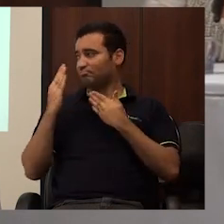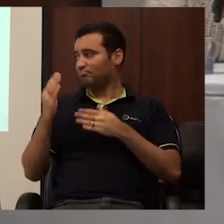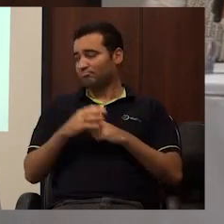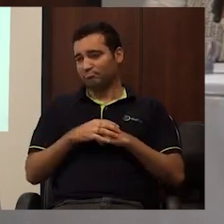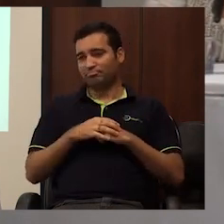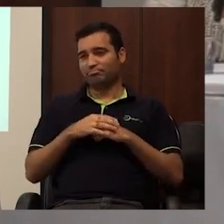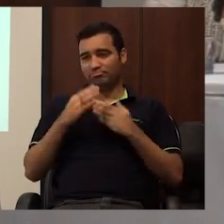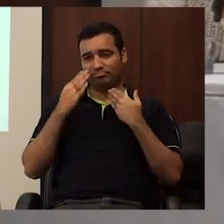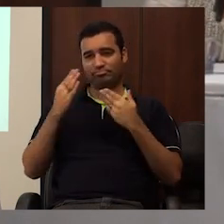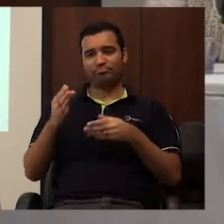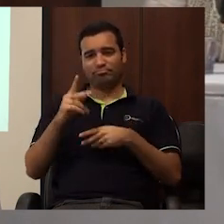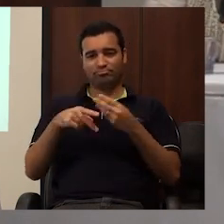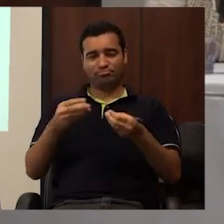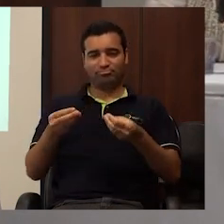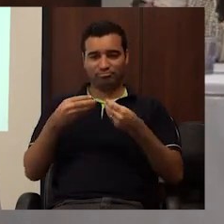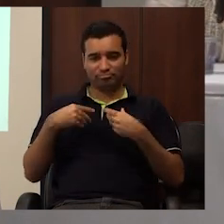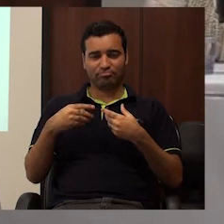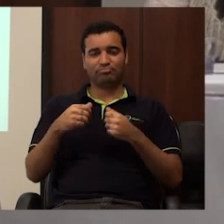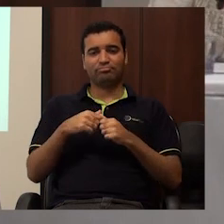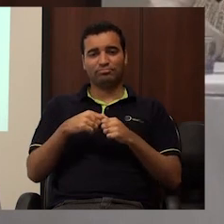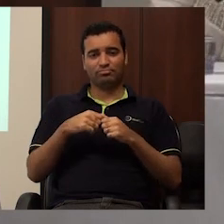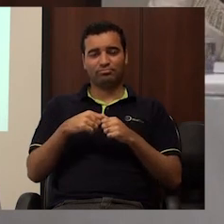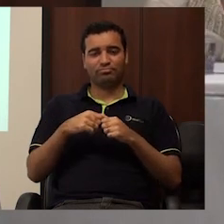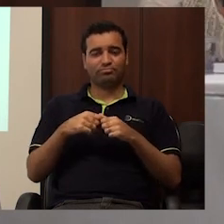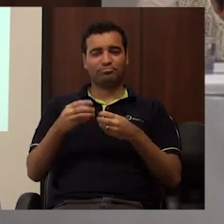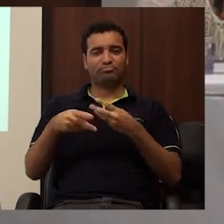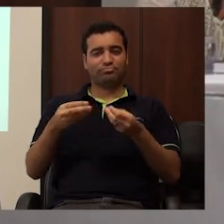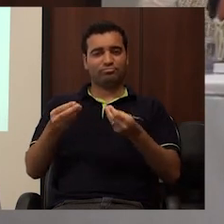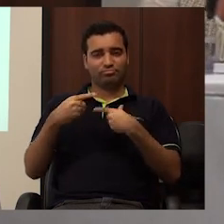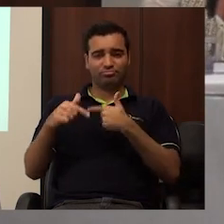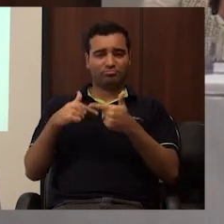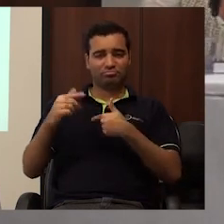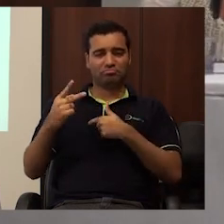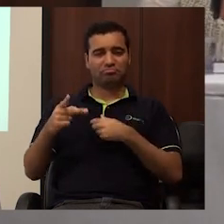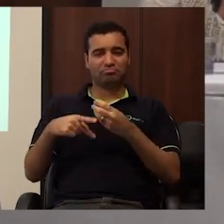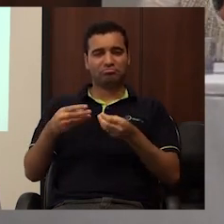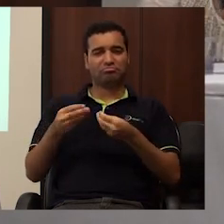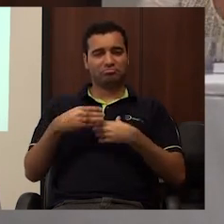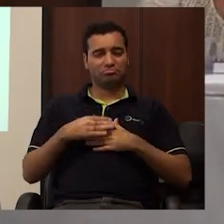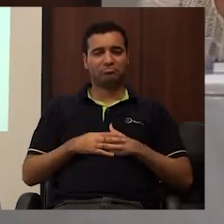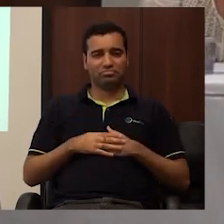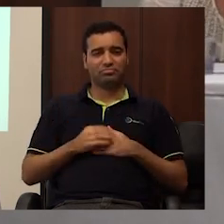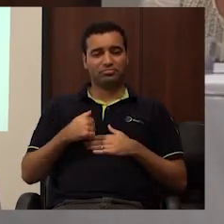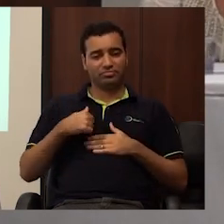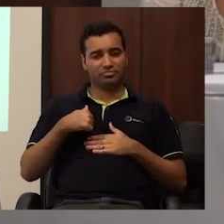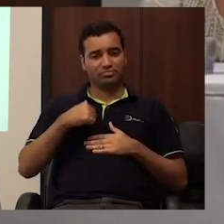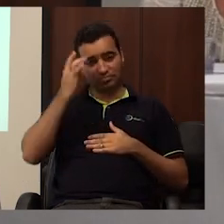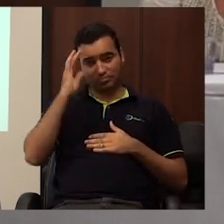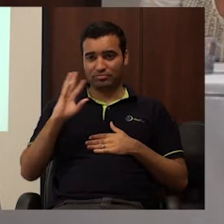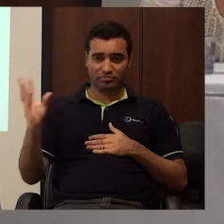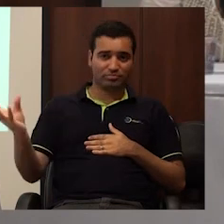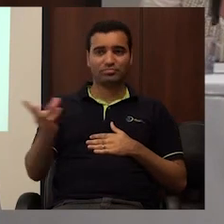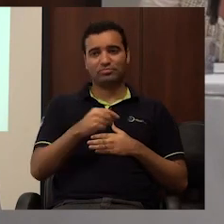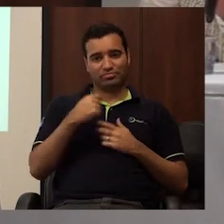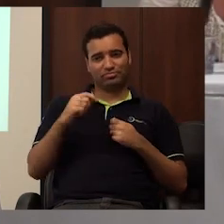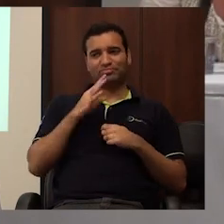né, o presente que você nos dá com esse trabalho, e é um trabalho que acho que todos aqui presentes